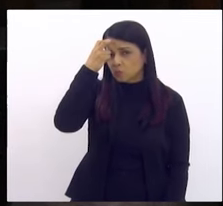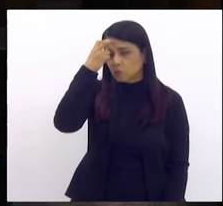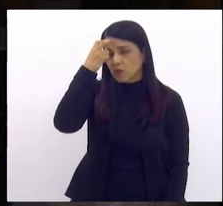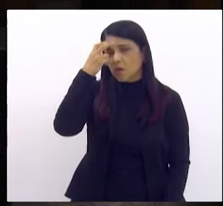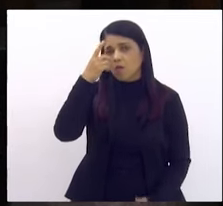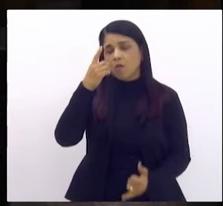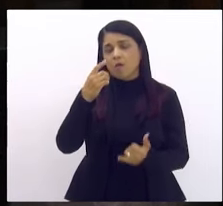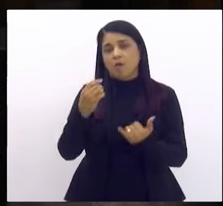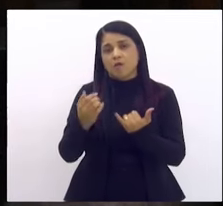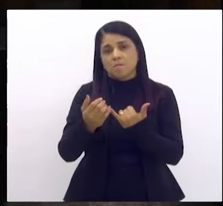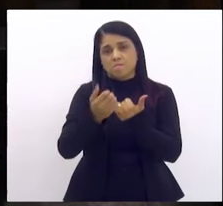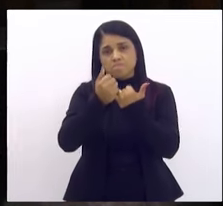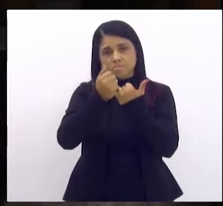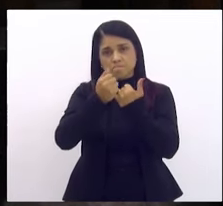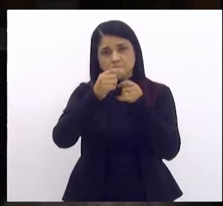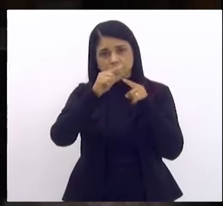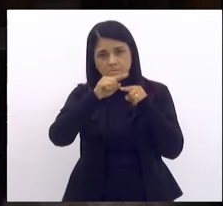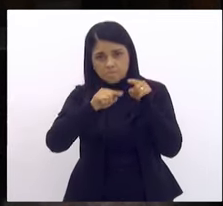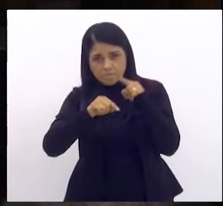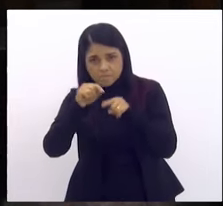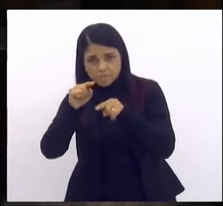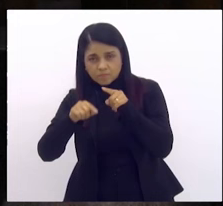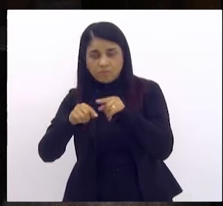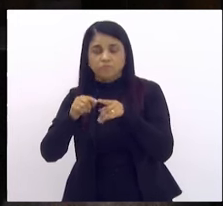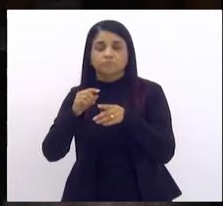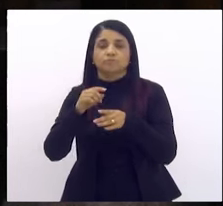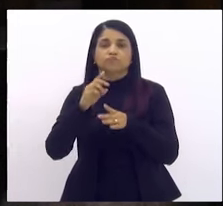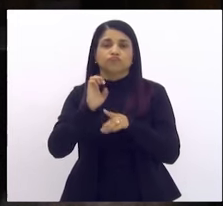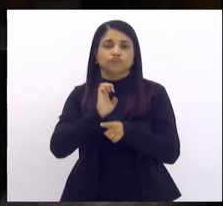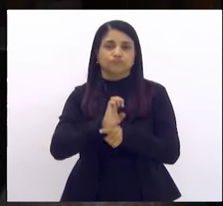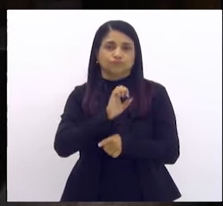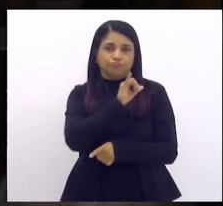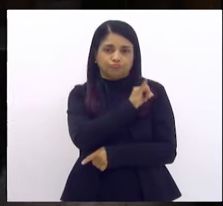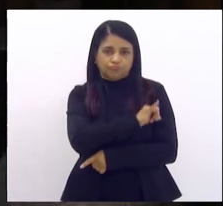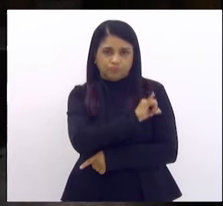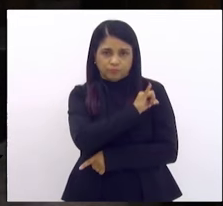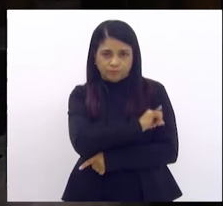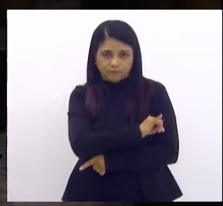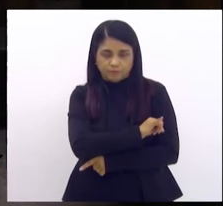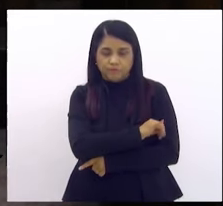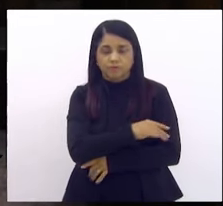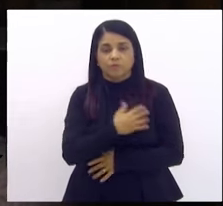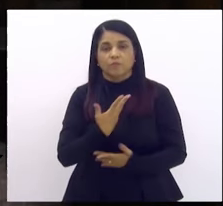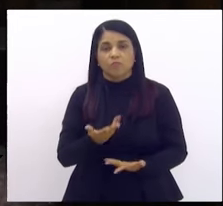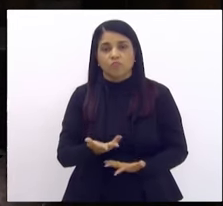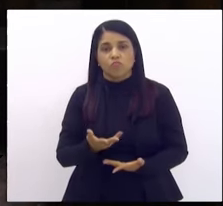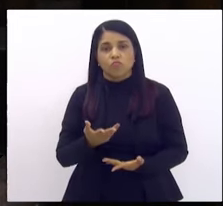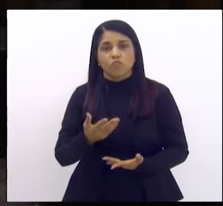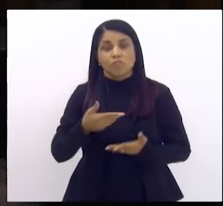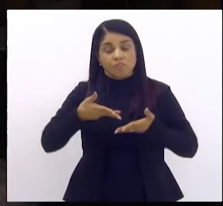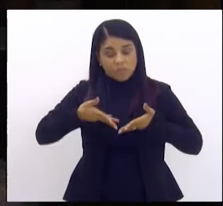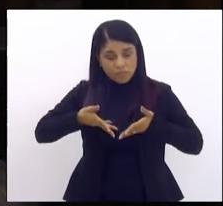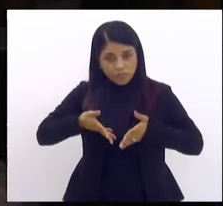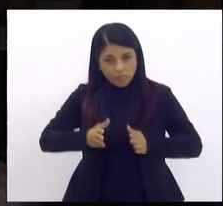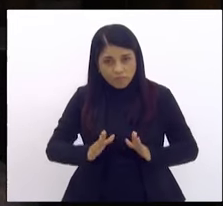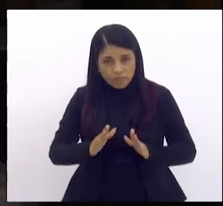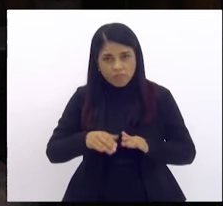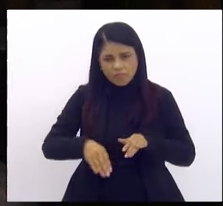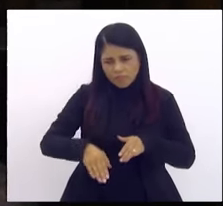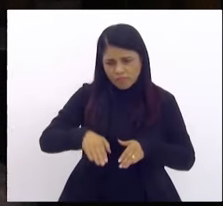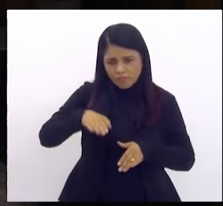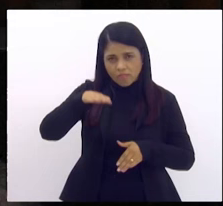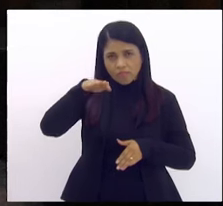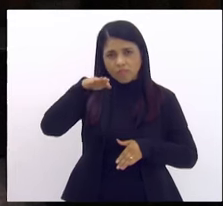imaterial do Estado do Rio de Janeiro. Então, eu, enquanto nascido e criado na